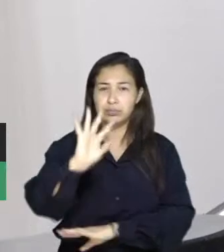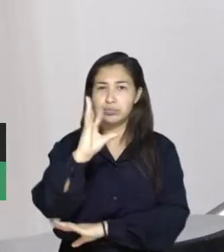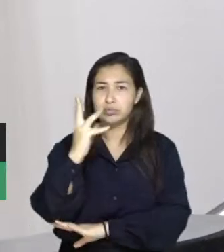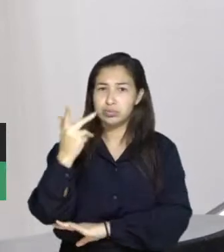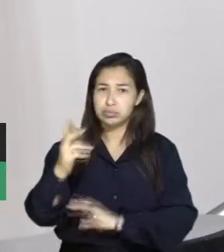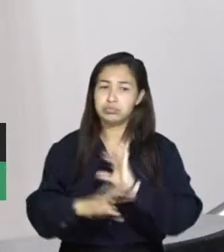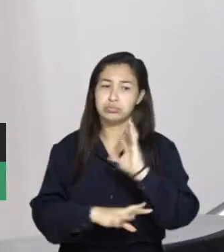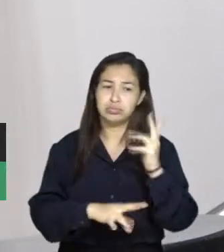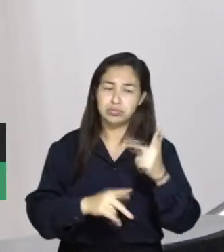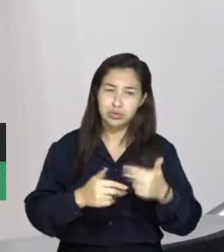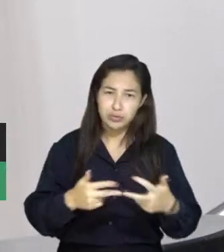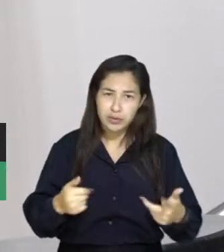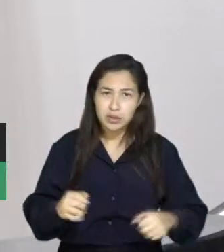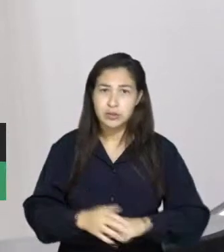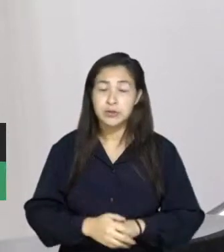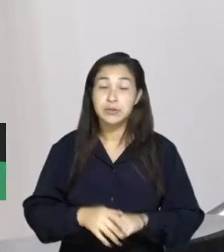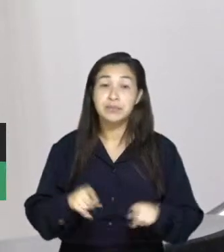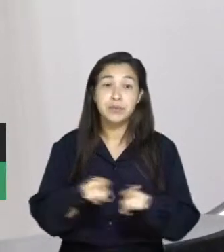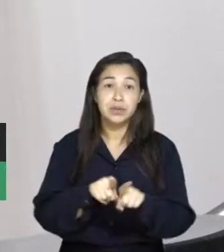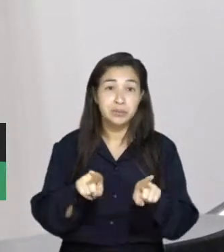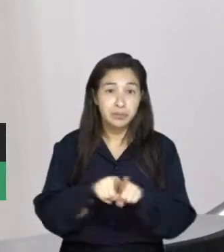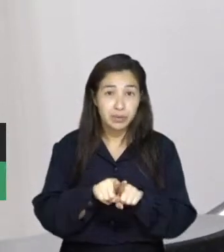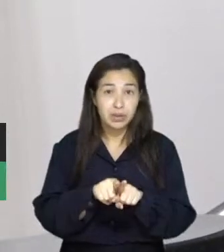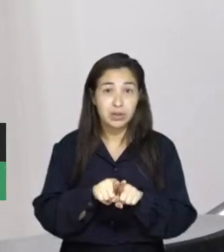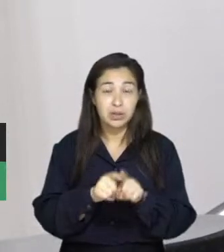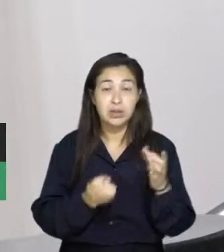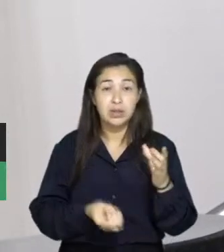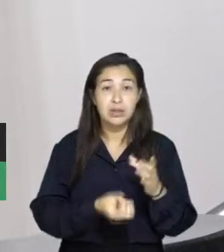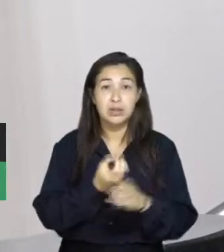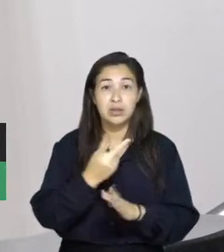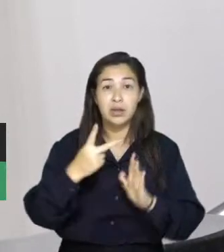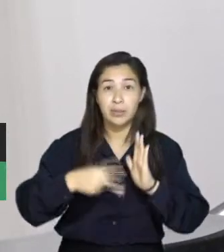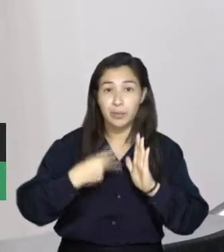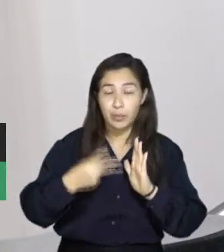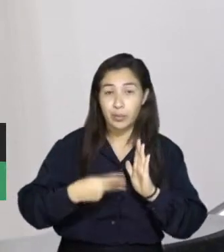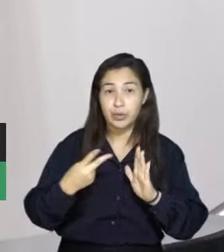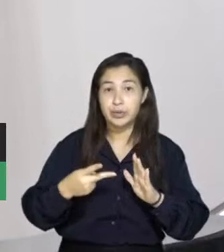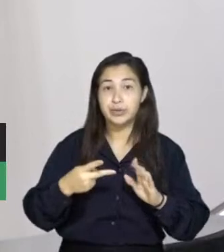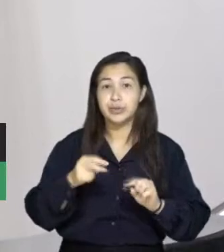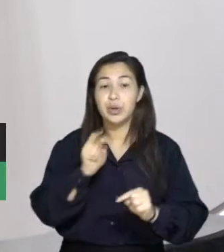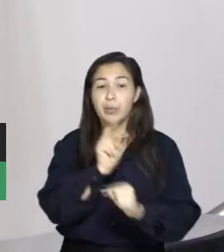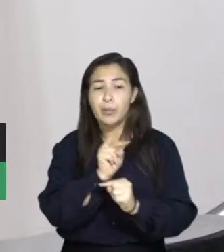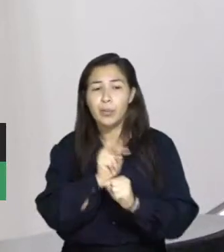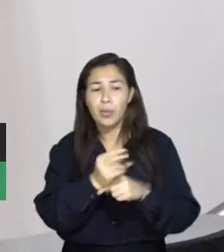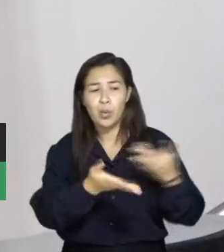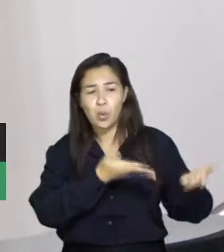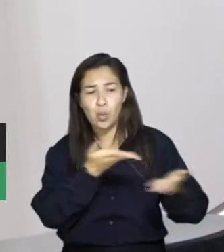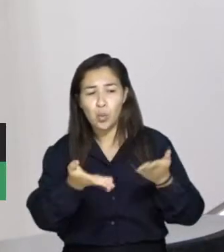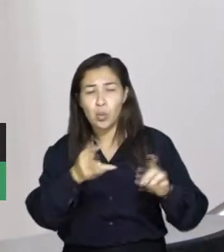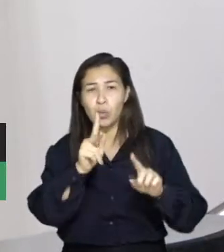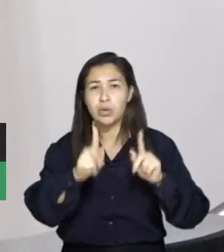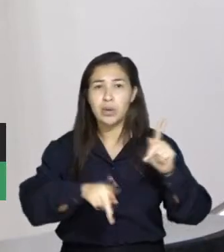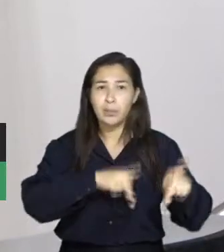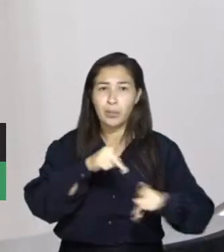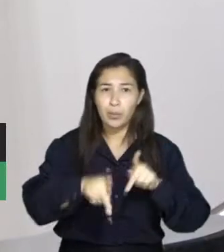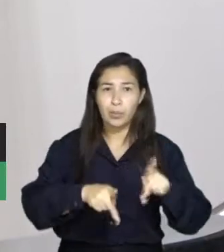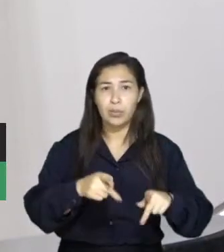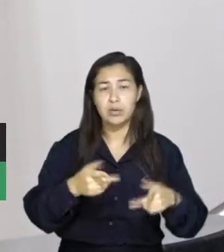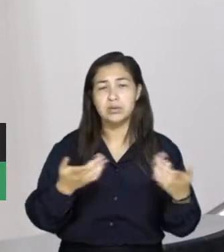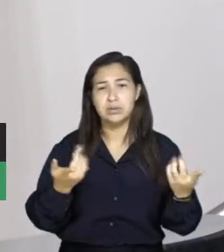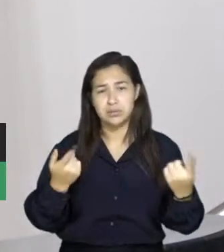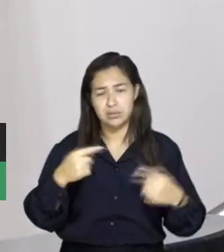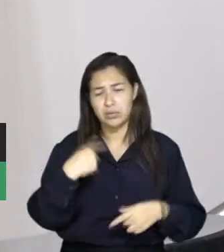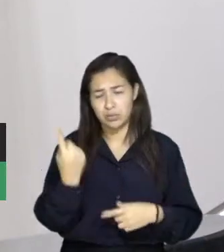responsabilização por danos para proteger a população catarinense, que é o mínimo que nós